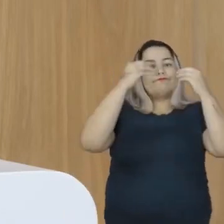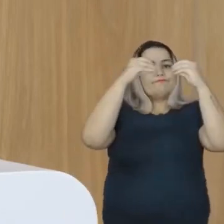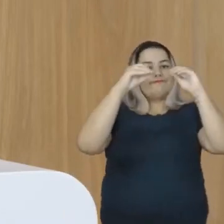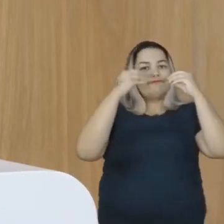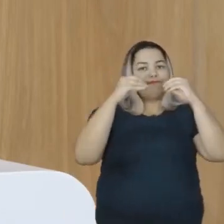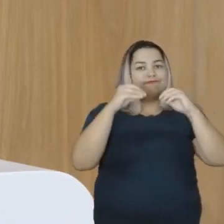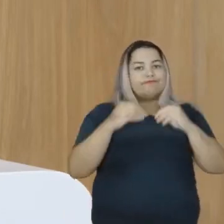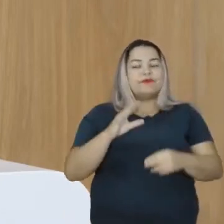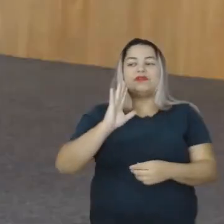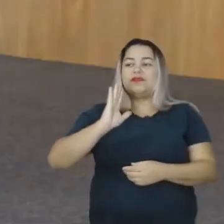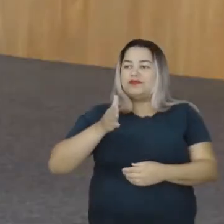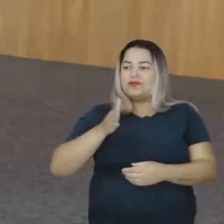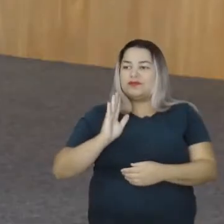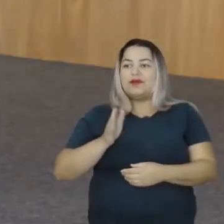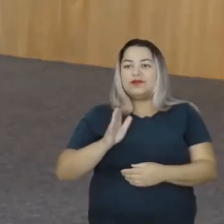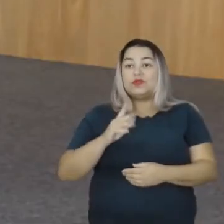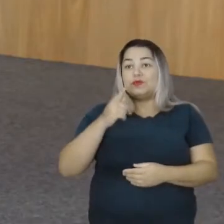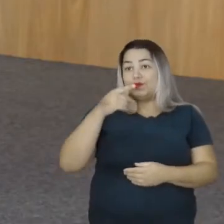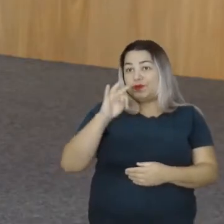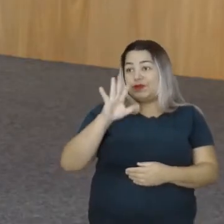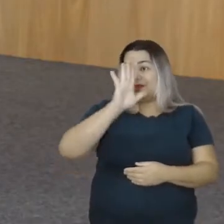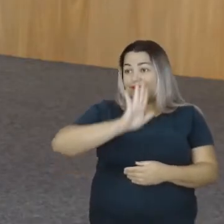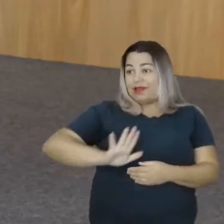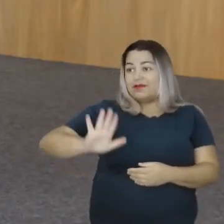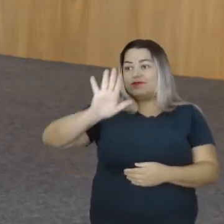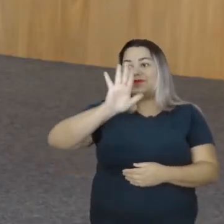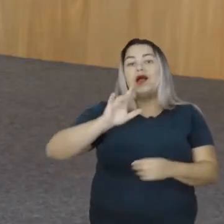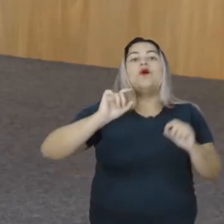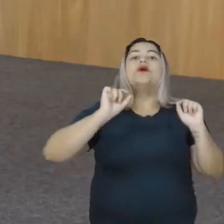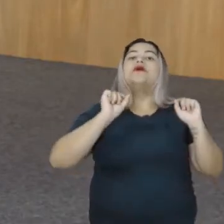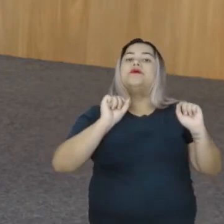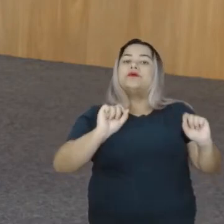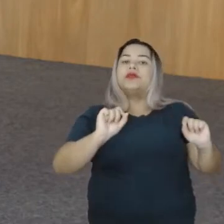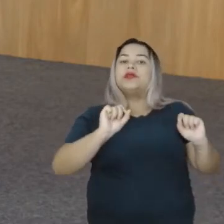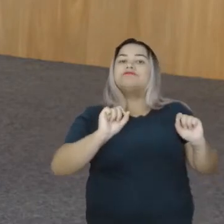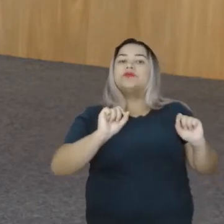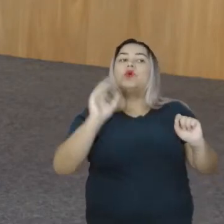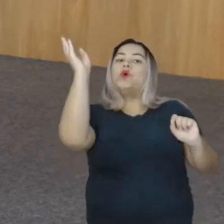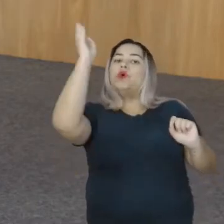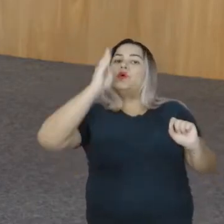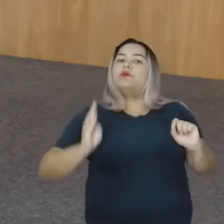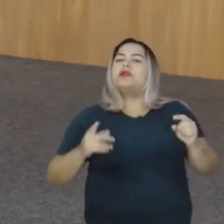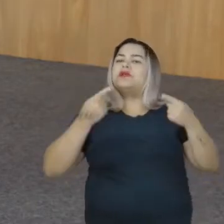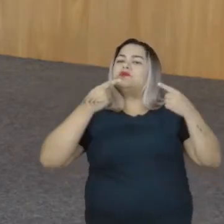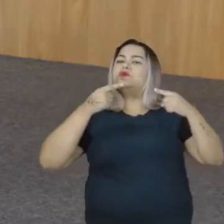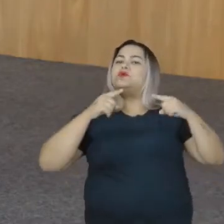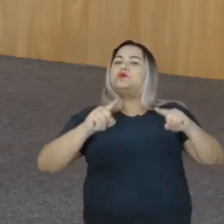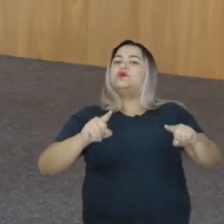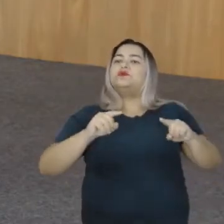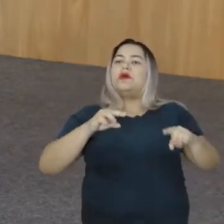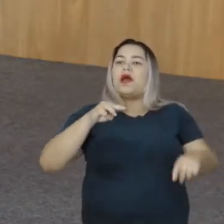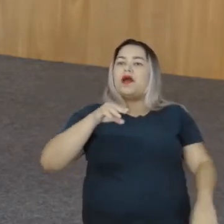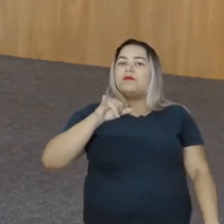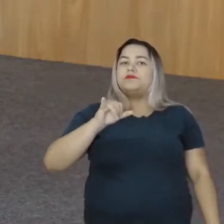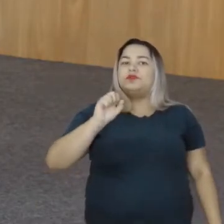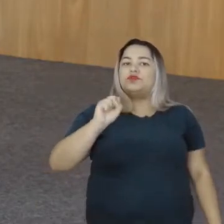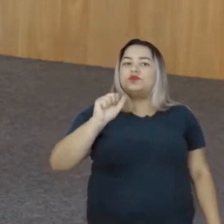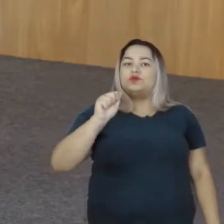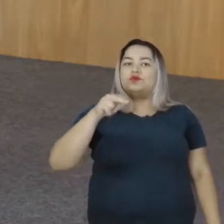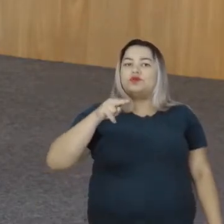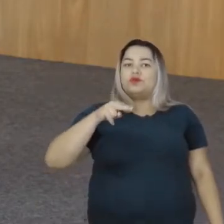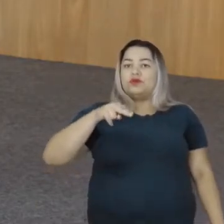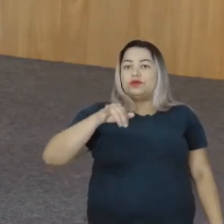está no nosso portal do PT Nacional, que é o Brasil contra a misoginia. Olha só,